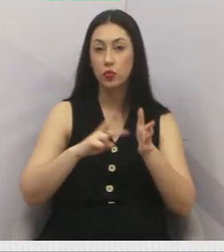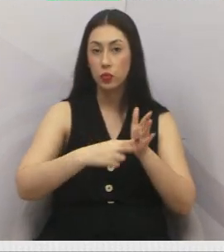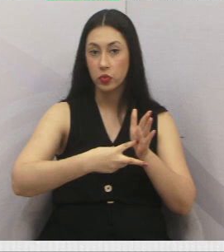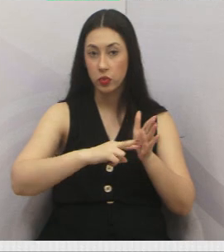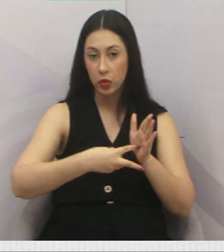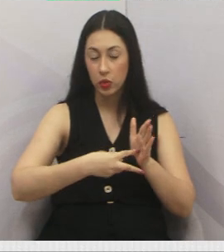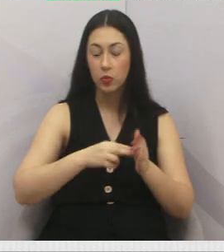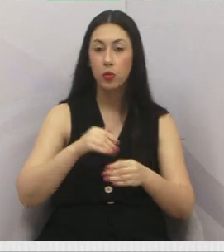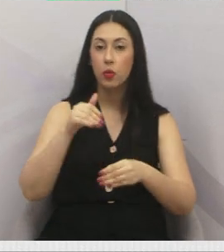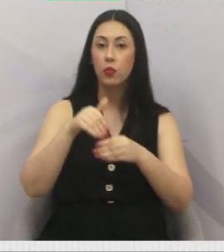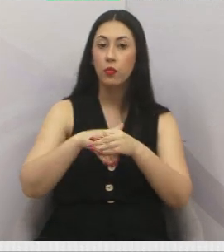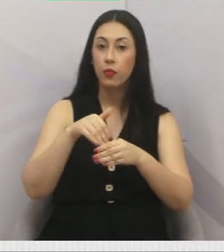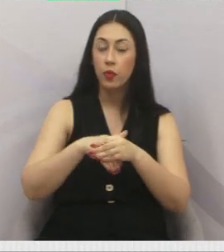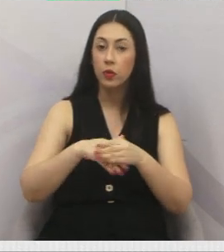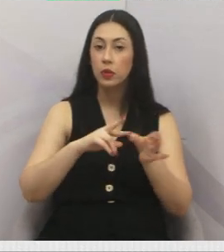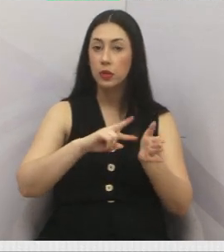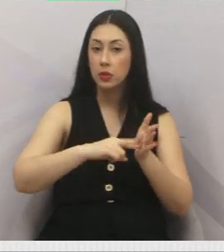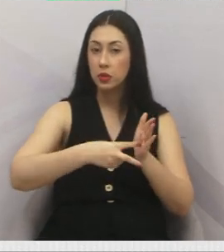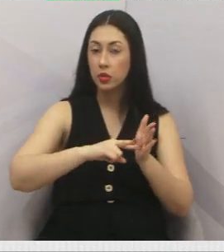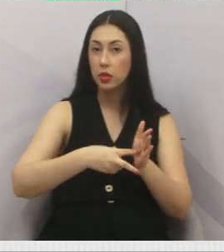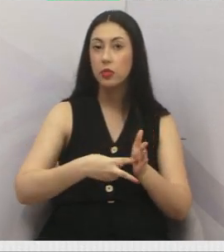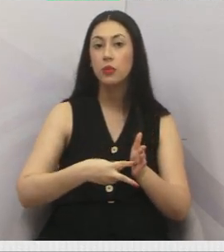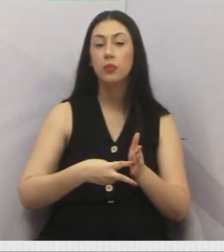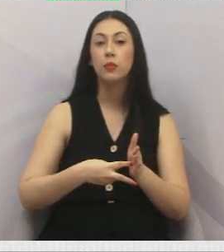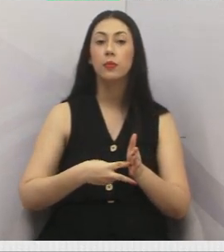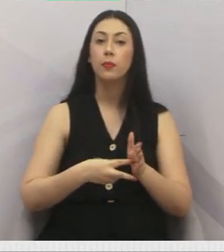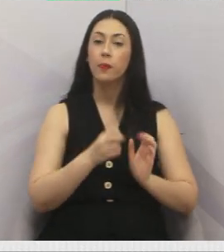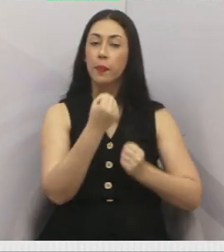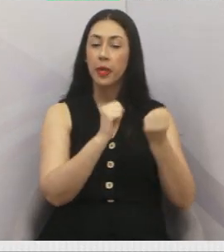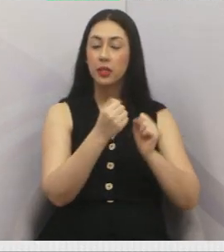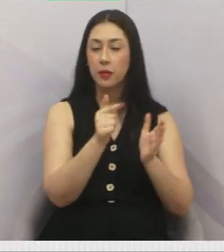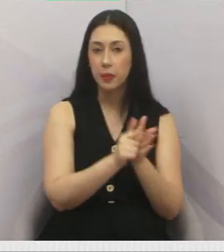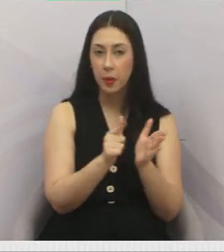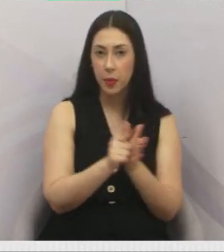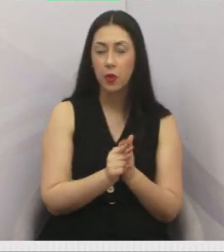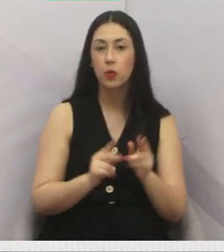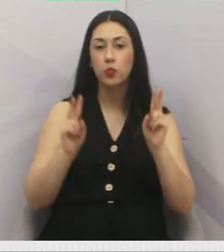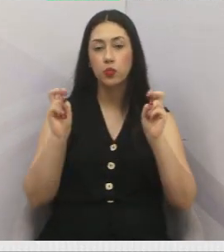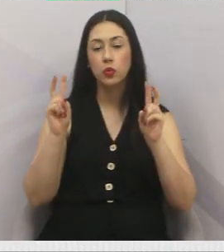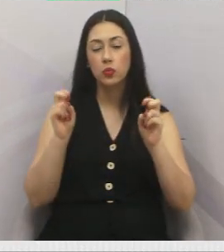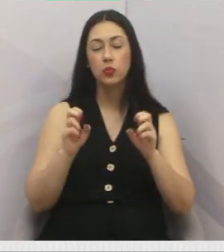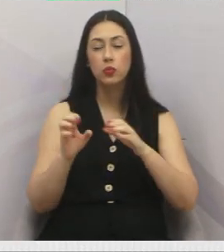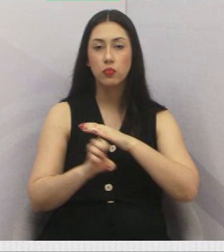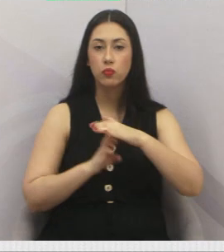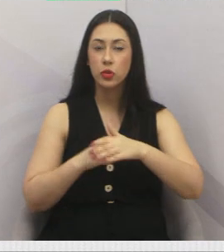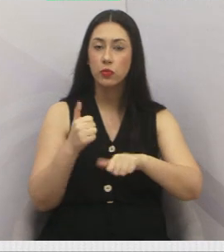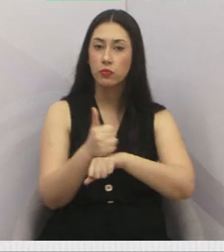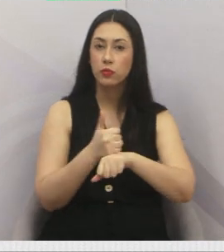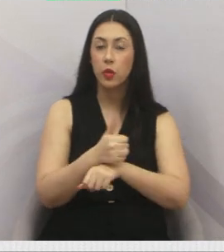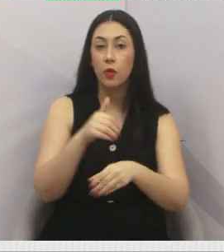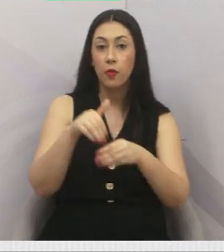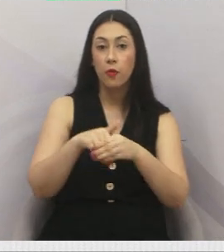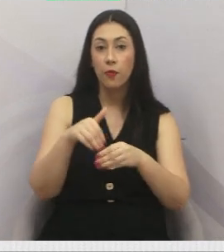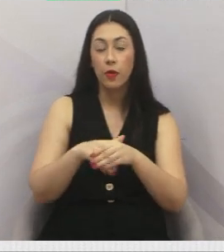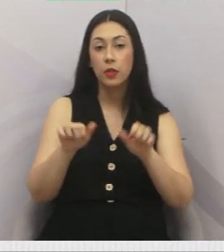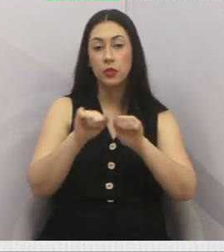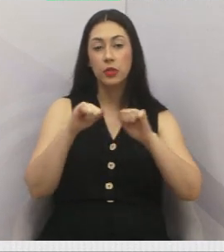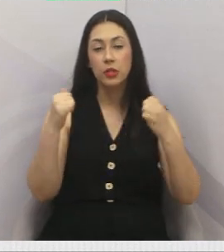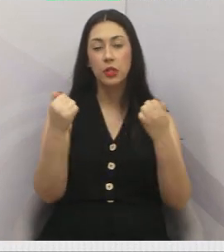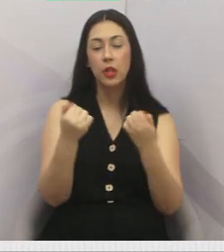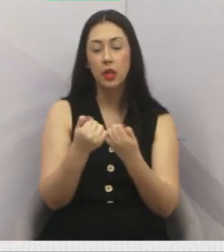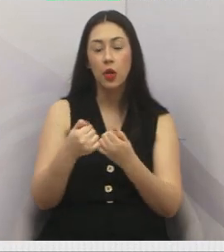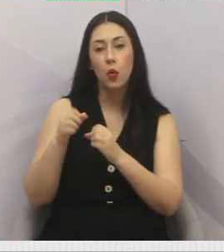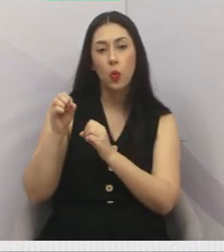Sindical, um voto para o Sindicato dos Papeleiros. Segmento Empresas e Entidades Profissionais, um voto para a Associação das Construtoras do